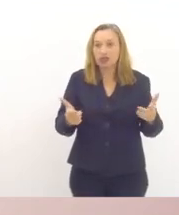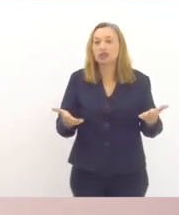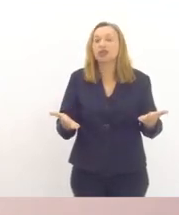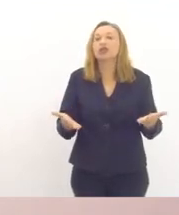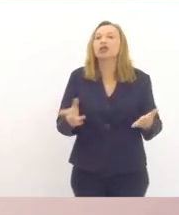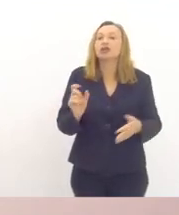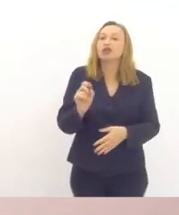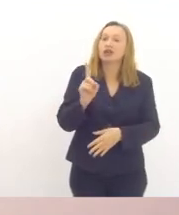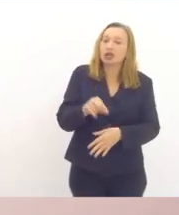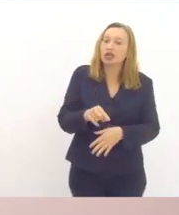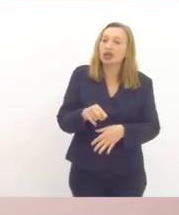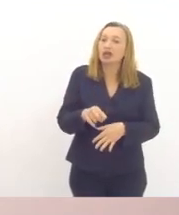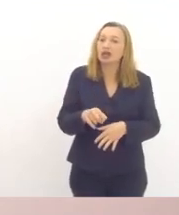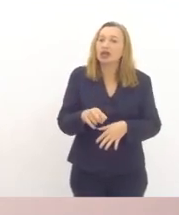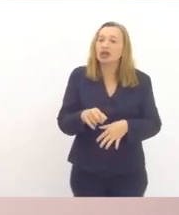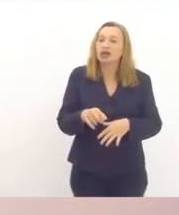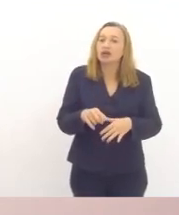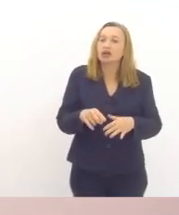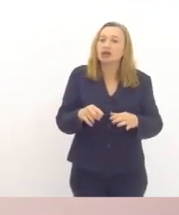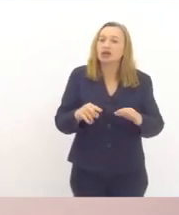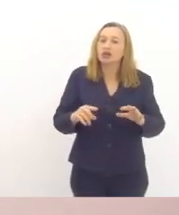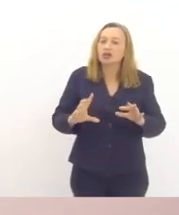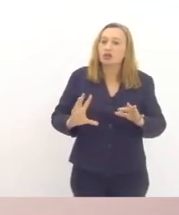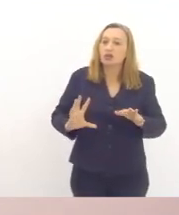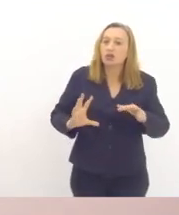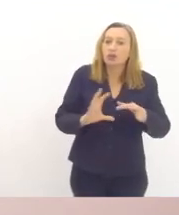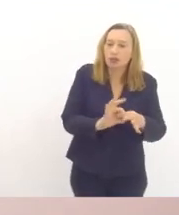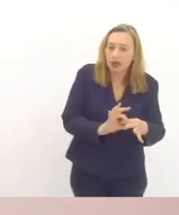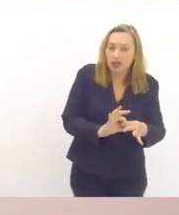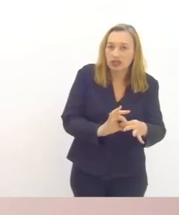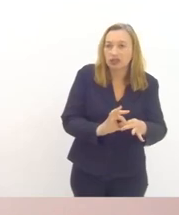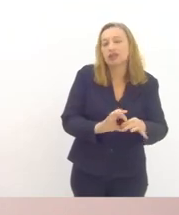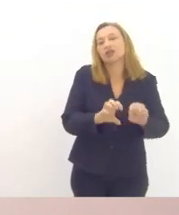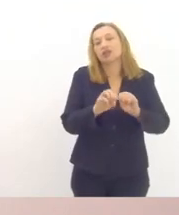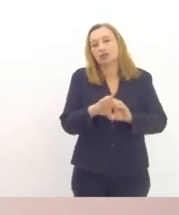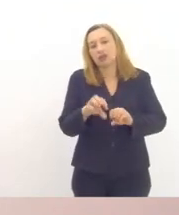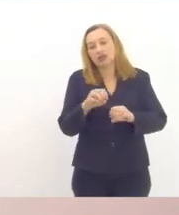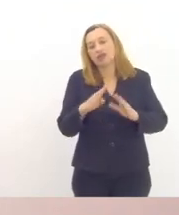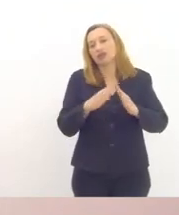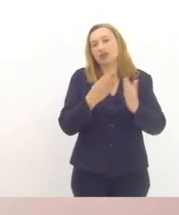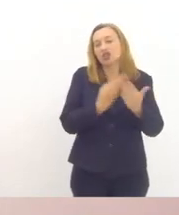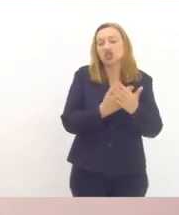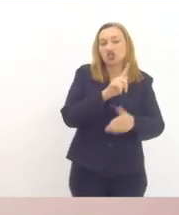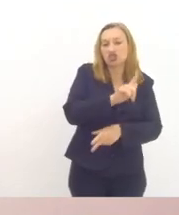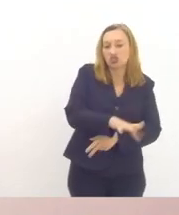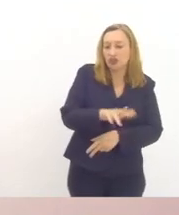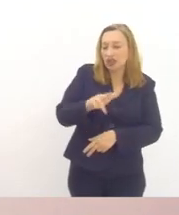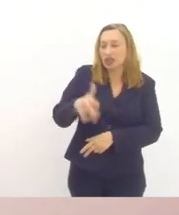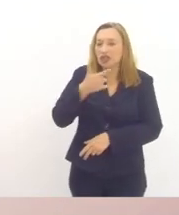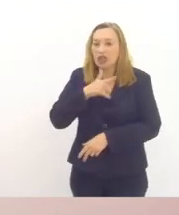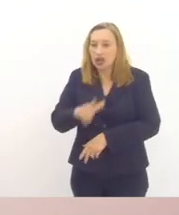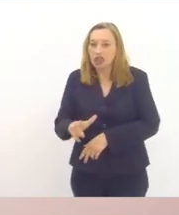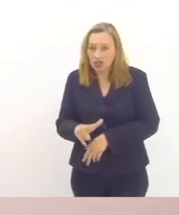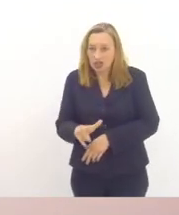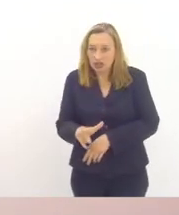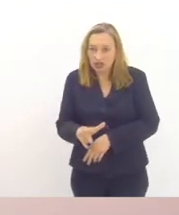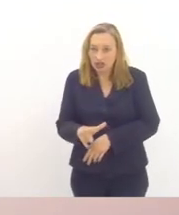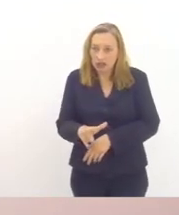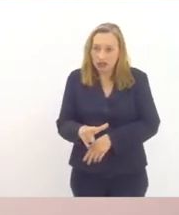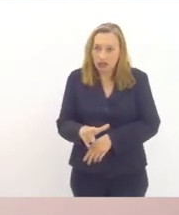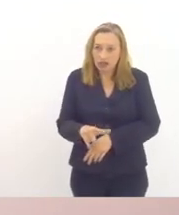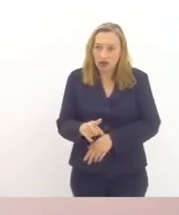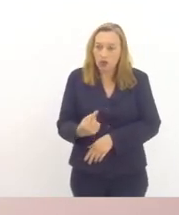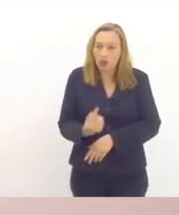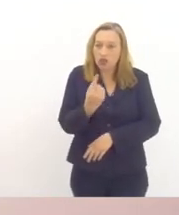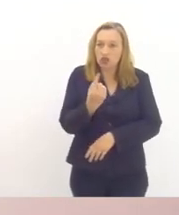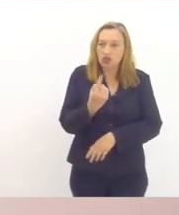é a dinâmica completa da escola, né? As diferentes línguas, elas não estão circunscritas a uma